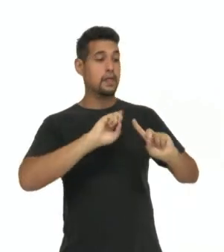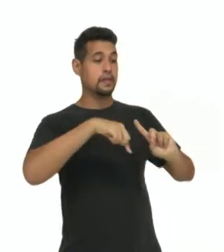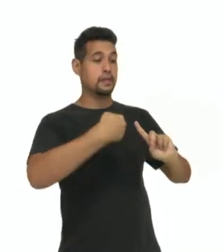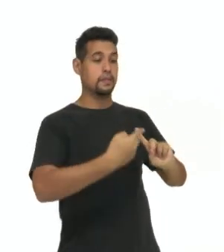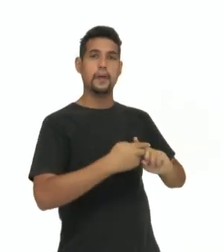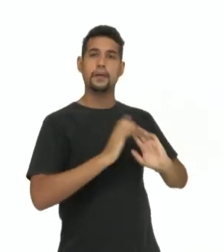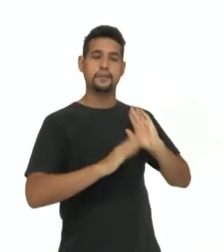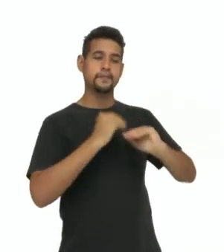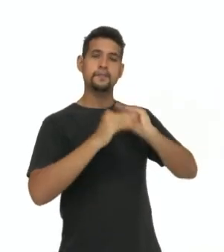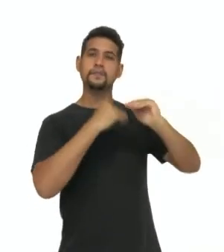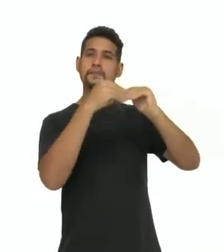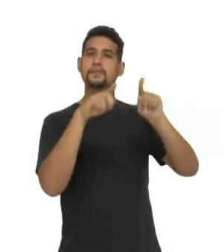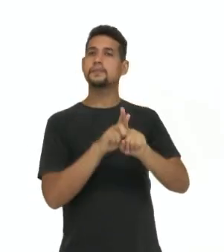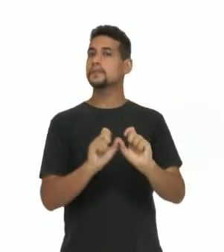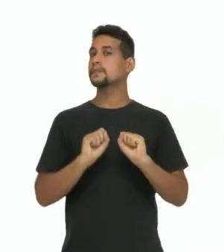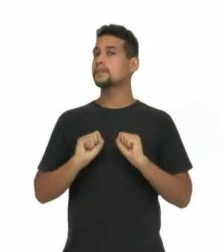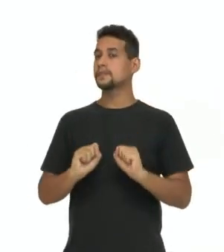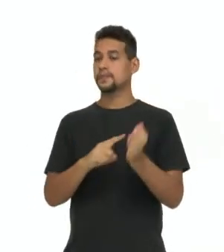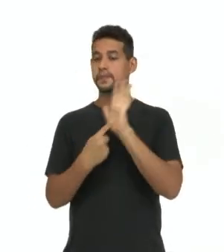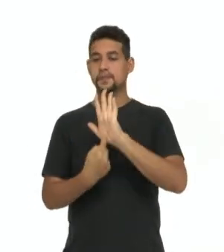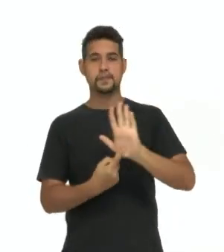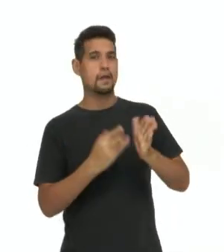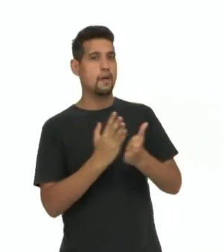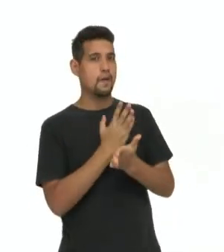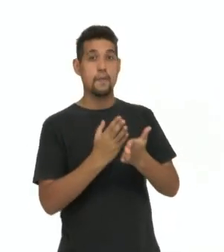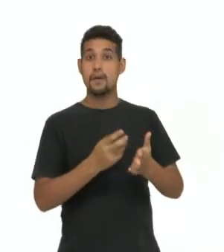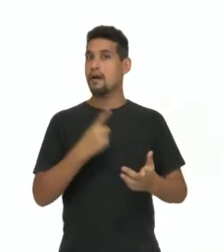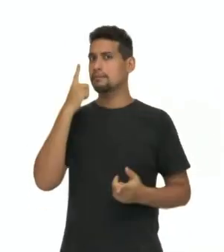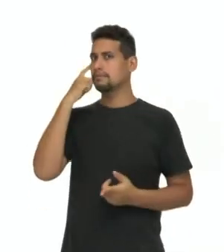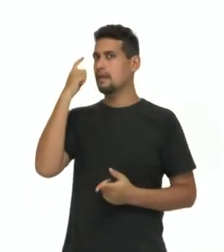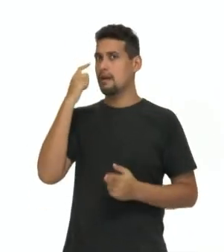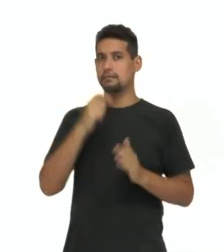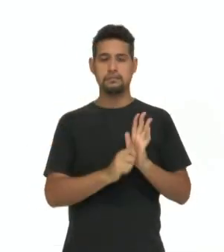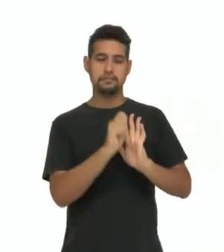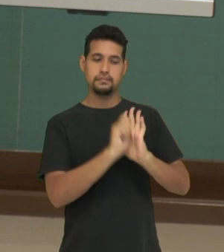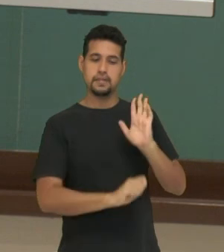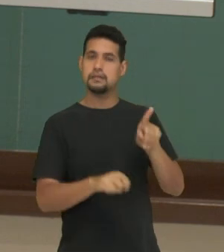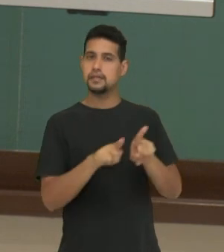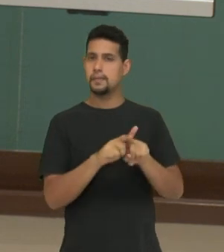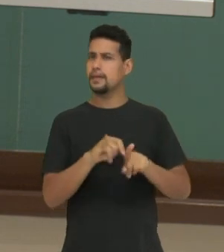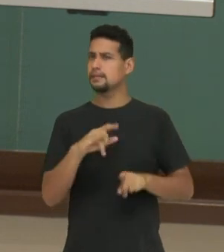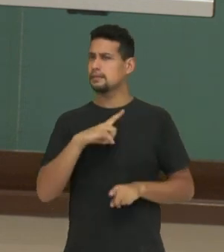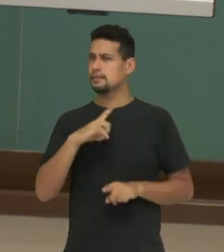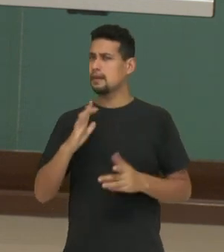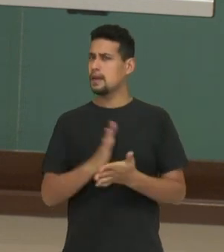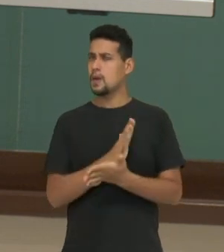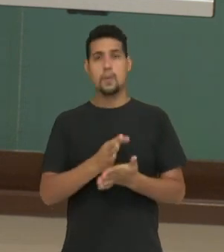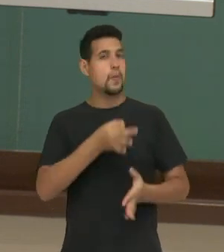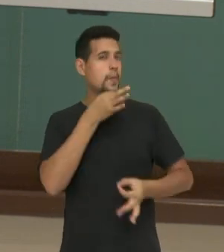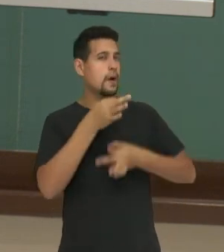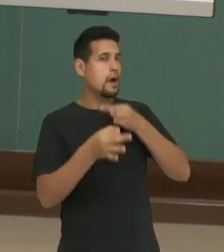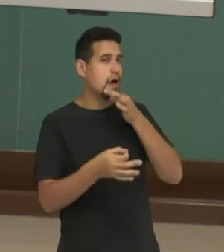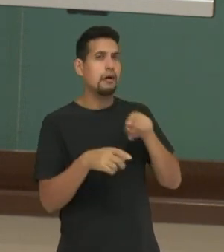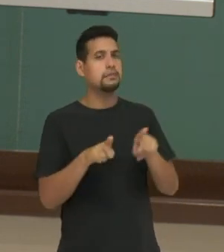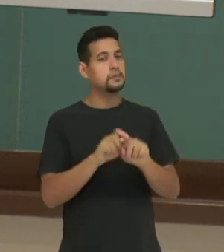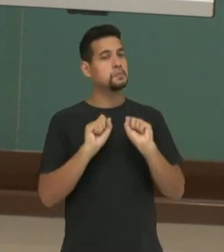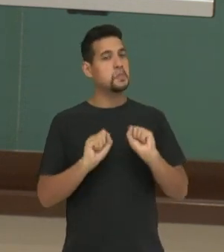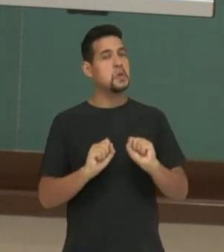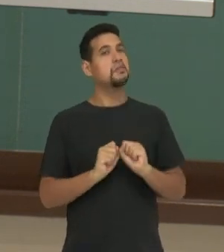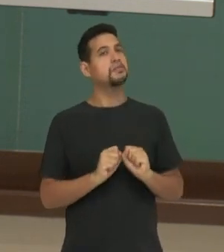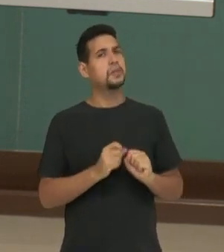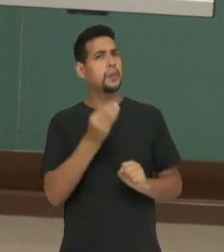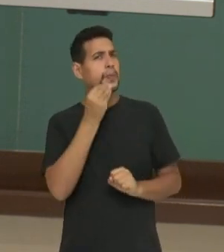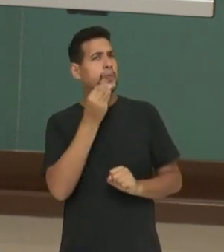no desenvolvimento, vocês podem trazer algumas ideias dos textos motivadores, né? Se tiverem a oportunidade também de trazerem outras